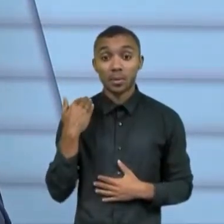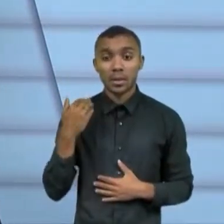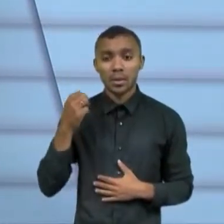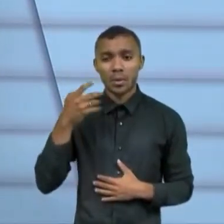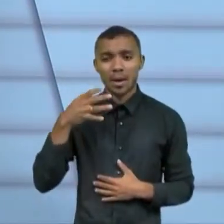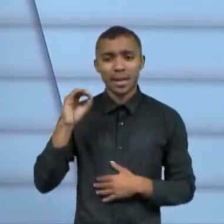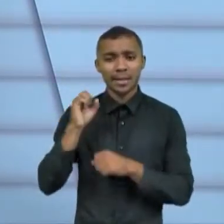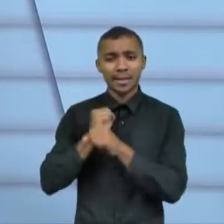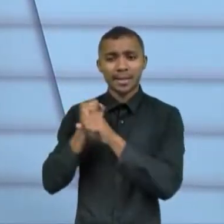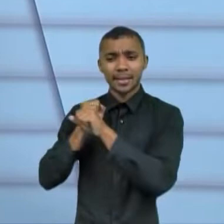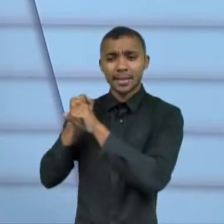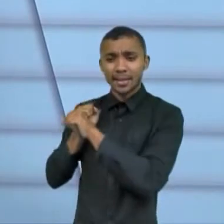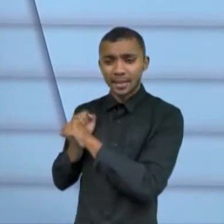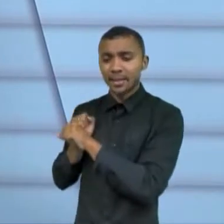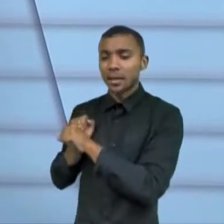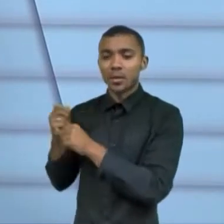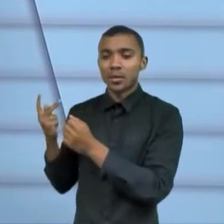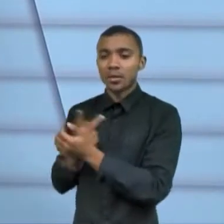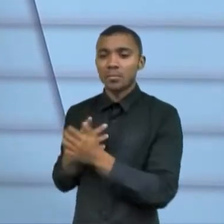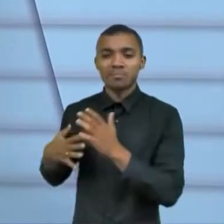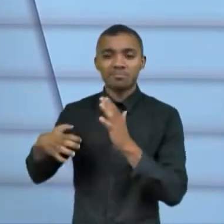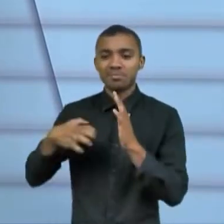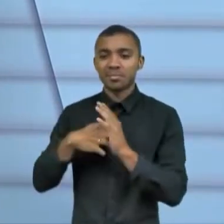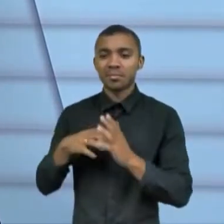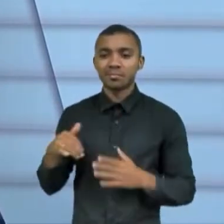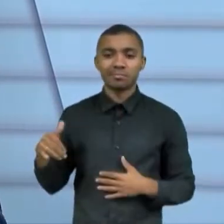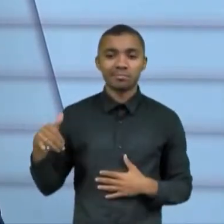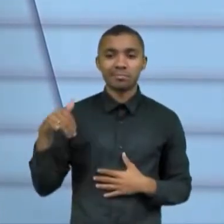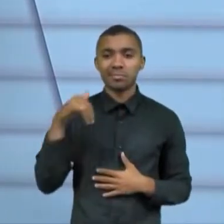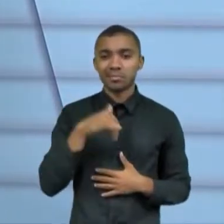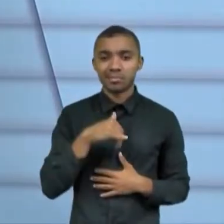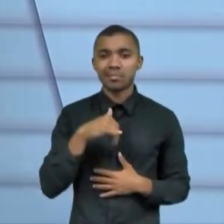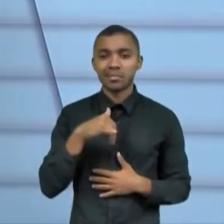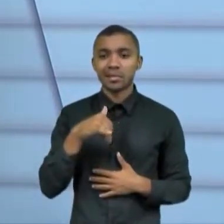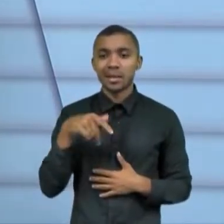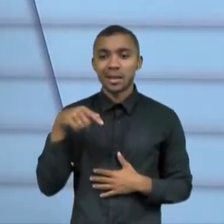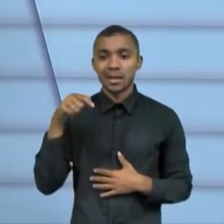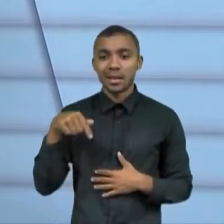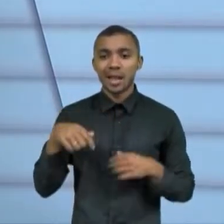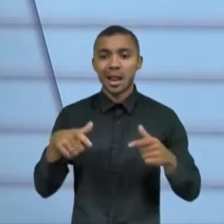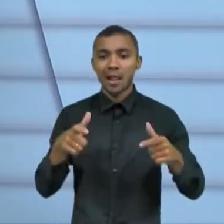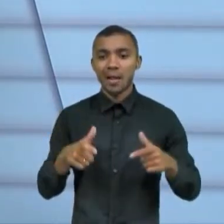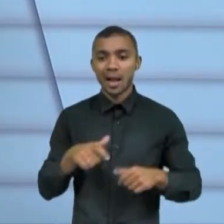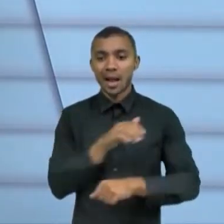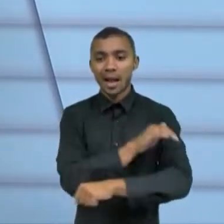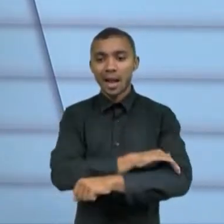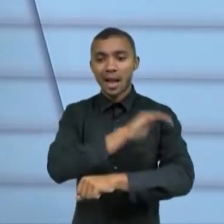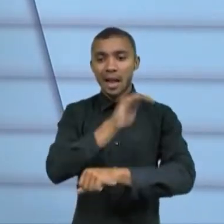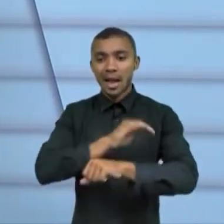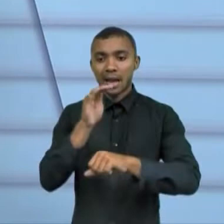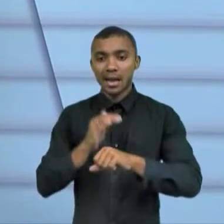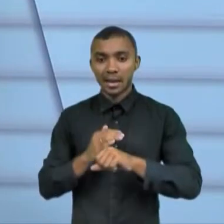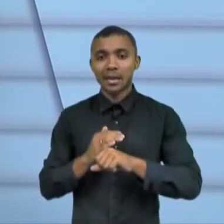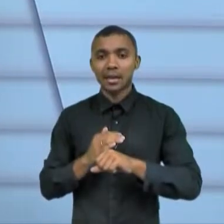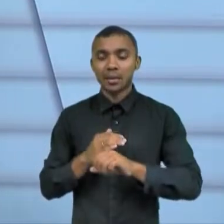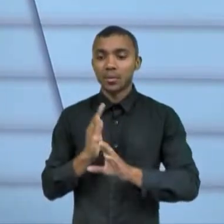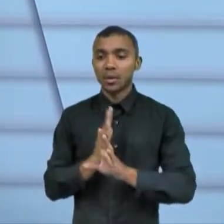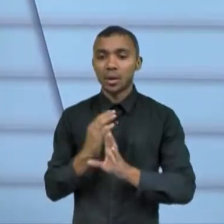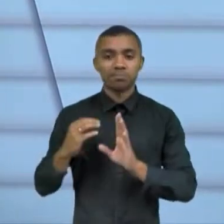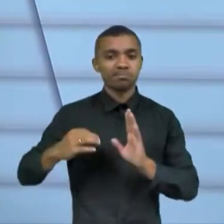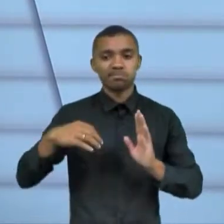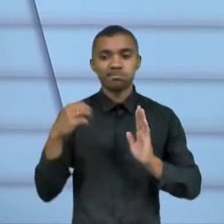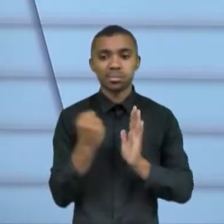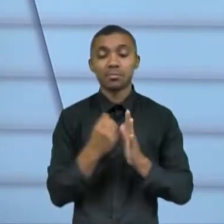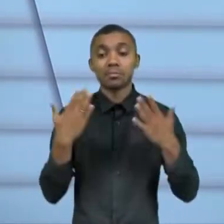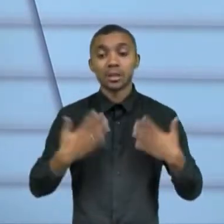de 40 anos num famoso acidente aéreo, né, aqui na Serra da Aratanha. Um acidente aéreo que entrou, inclusive, para a